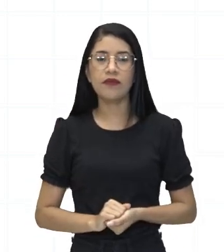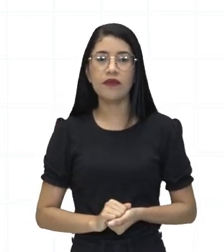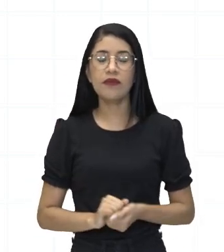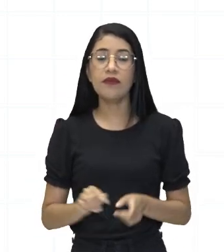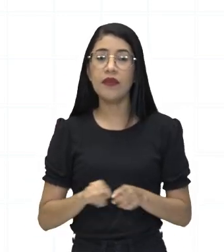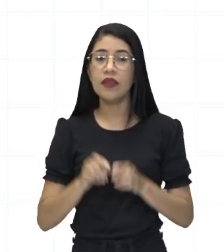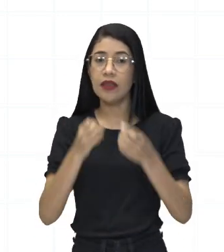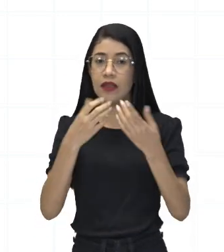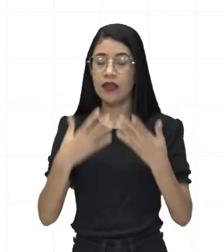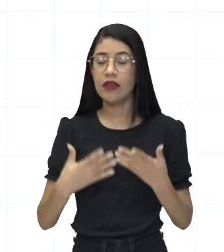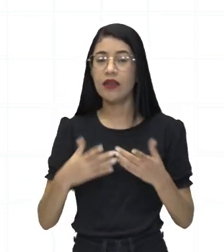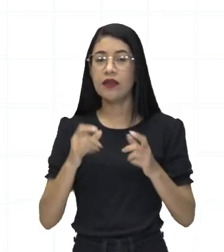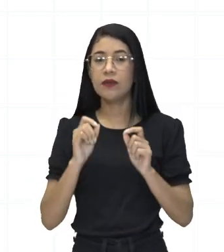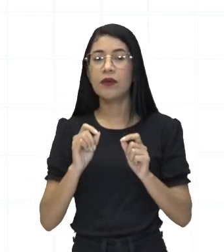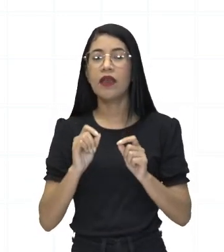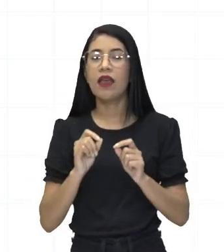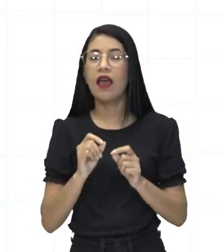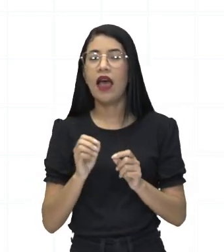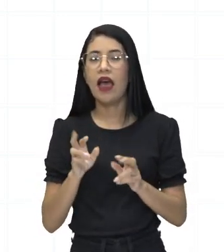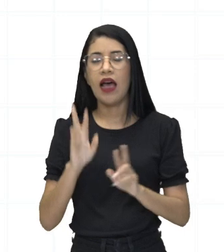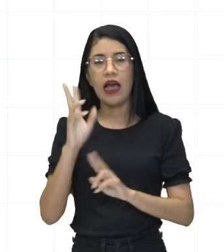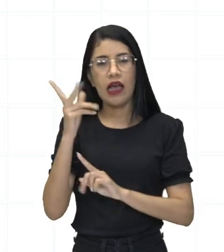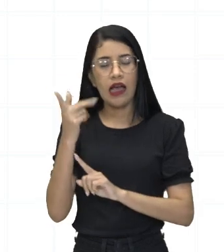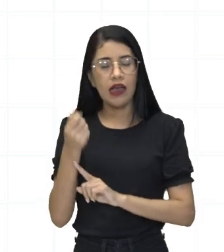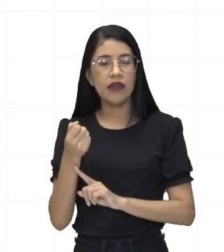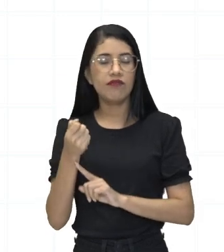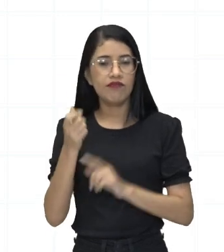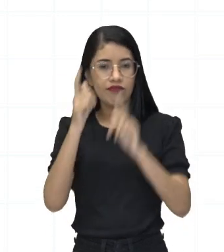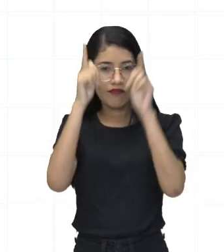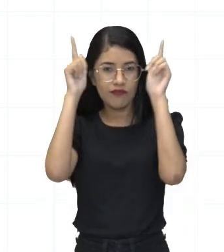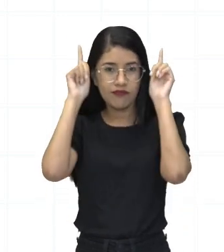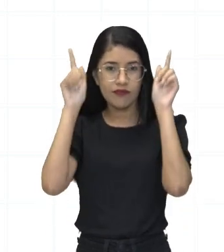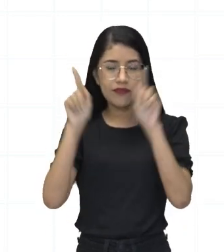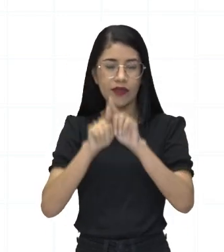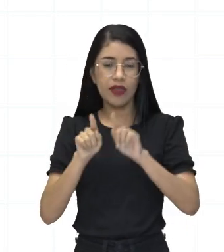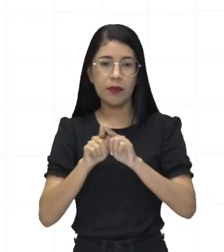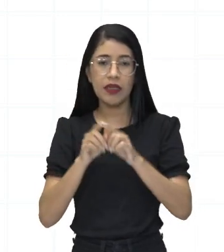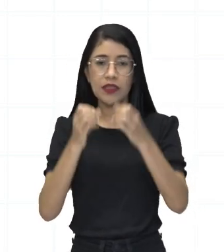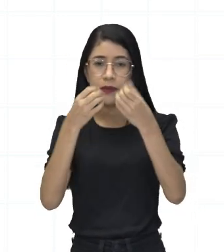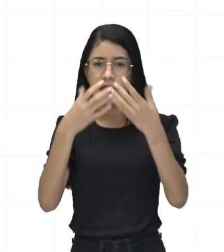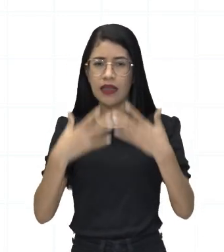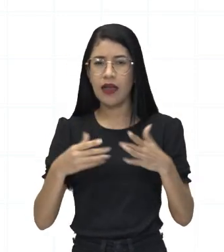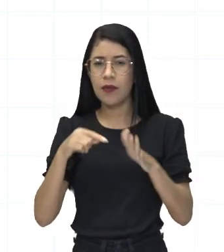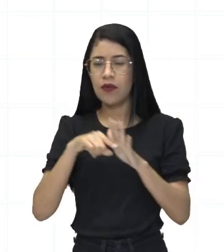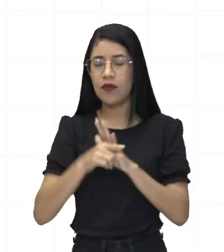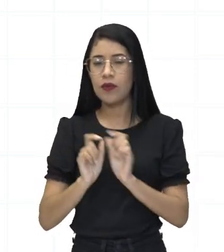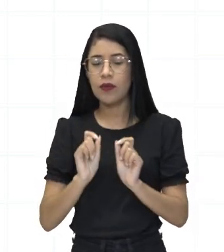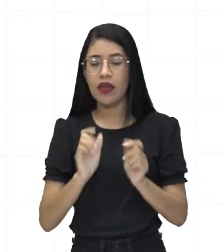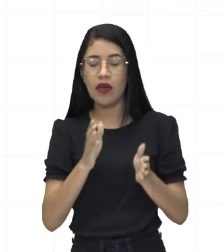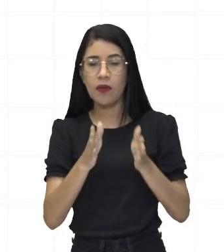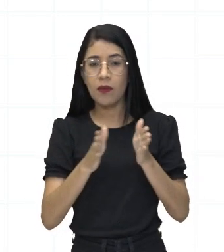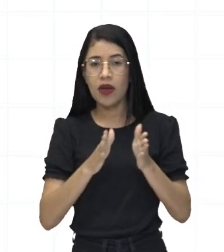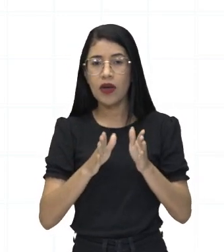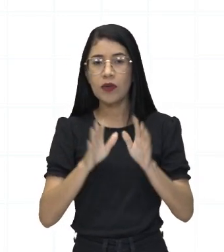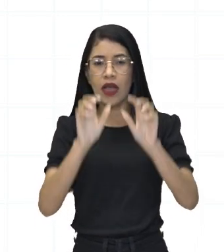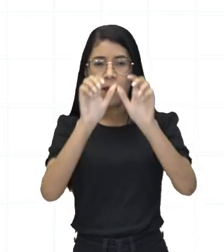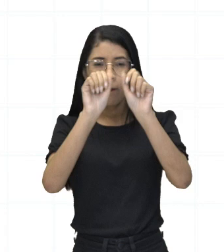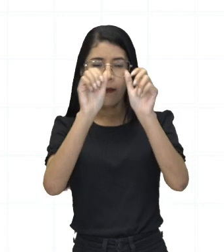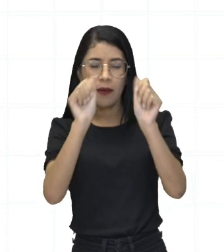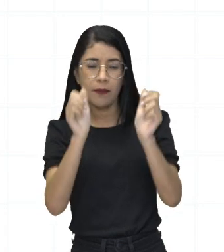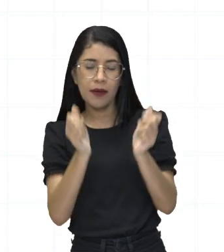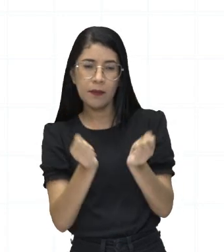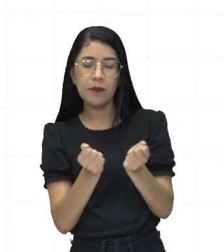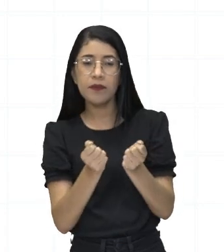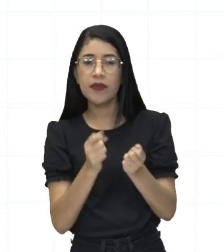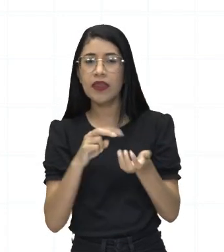essa questão que envolve a arte grega, nós vamos adentrar em um período que é chamado da escultura. E o que